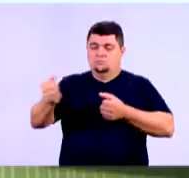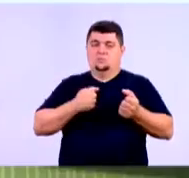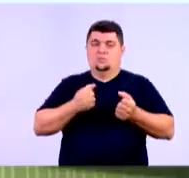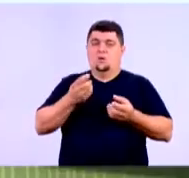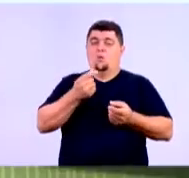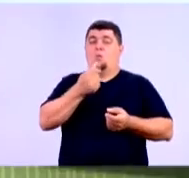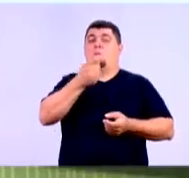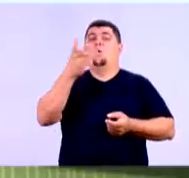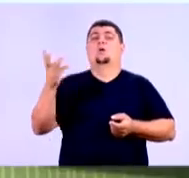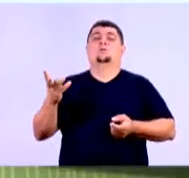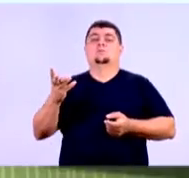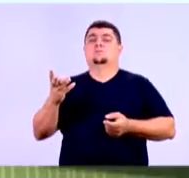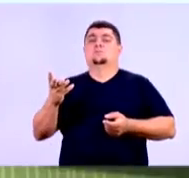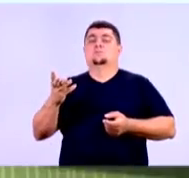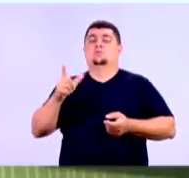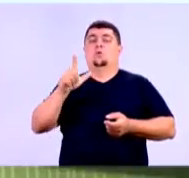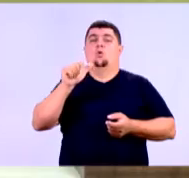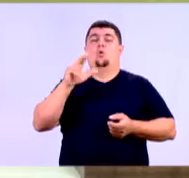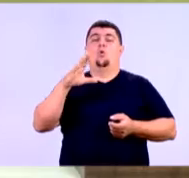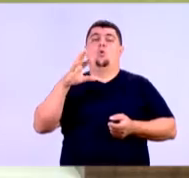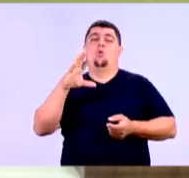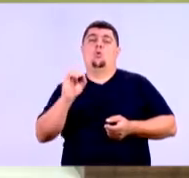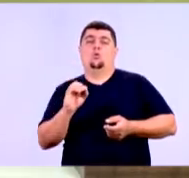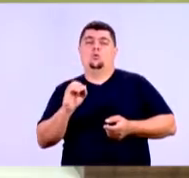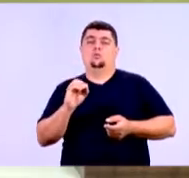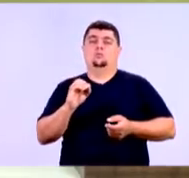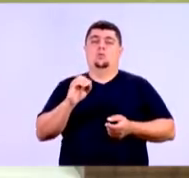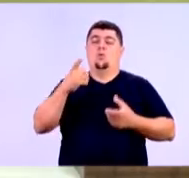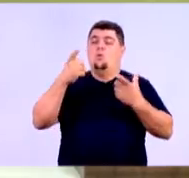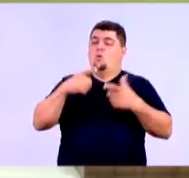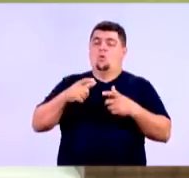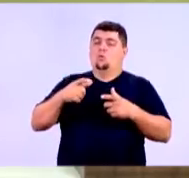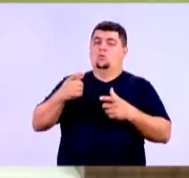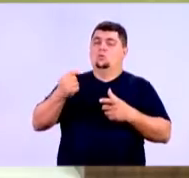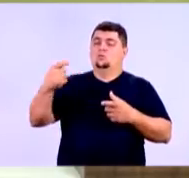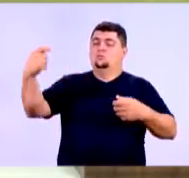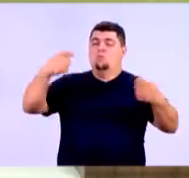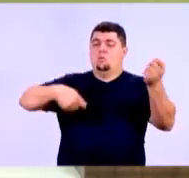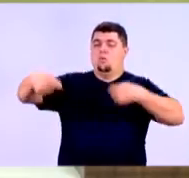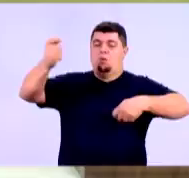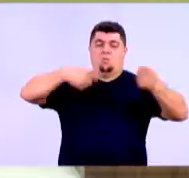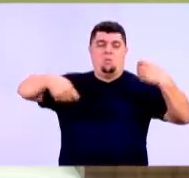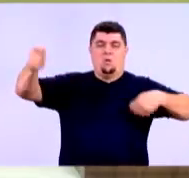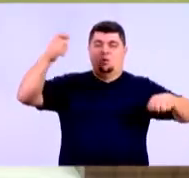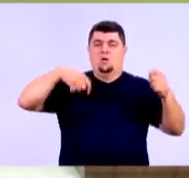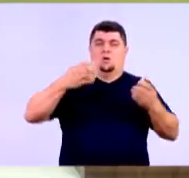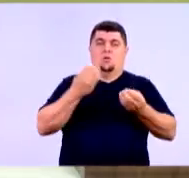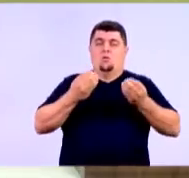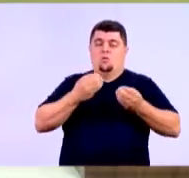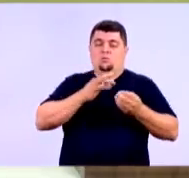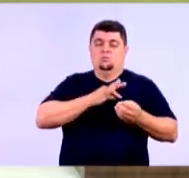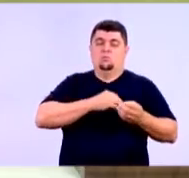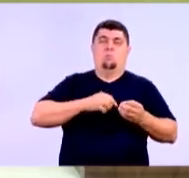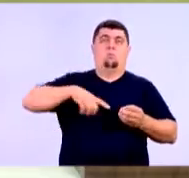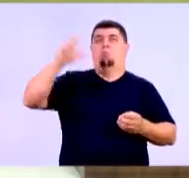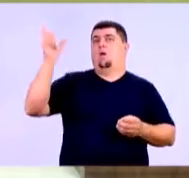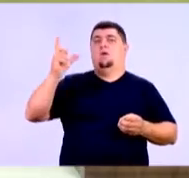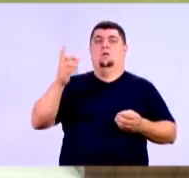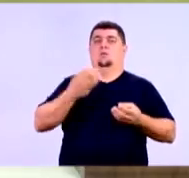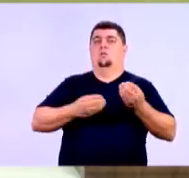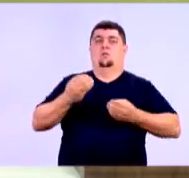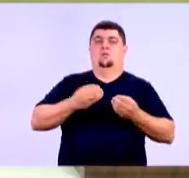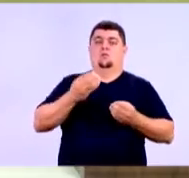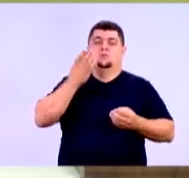grau de lucratividade, né? Exatamente. Qual que é a entrada de recursos ou qual que é a capacidade dessa empresa de gerar lucro? Isso que vai ser analisado